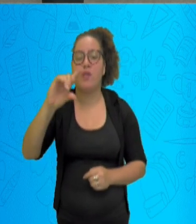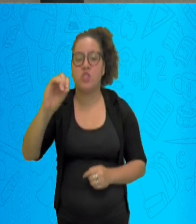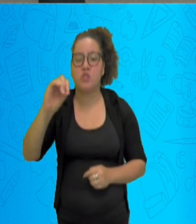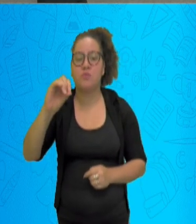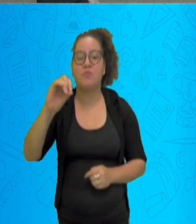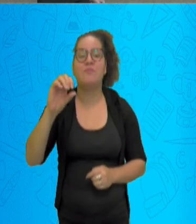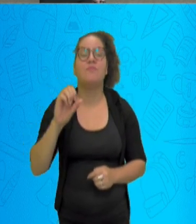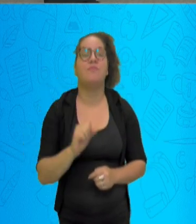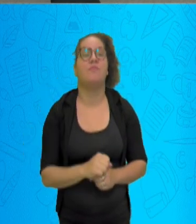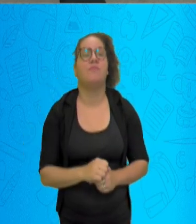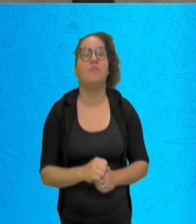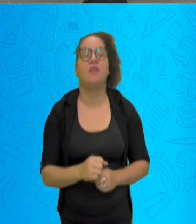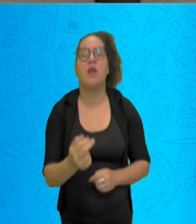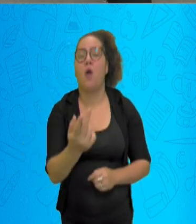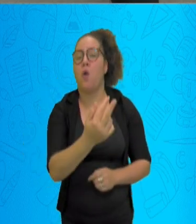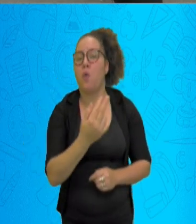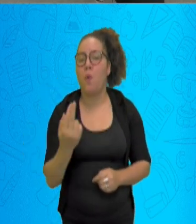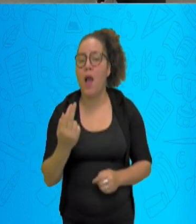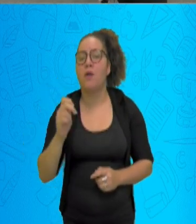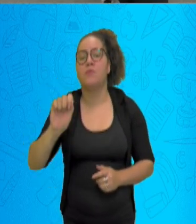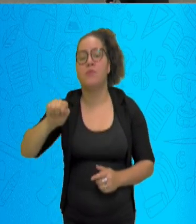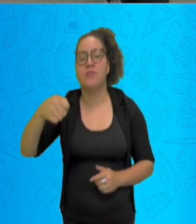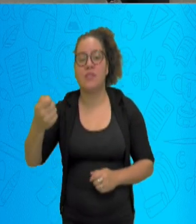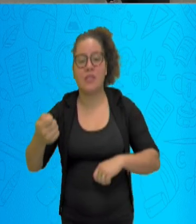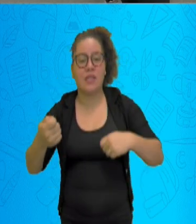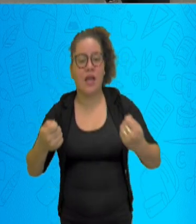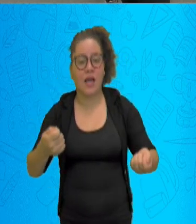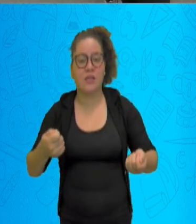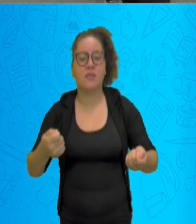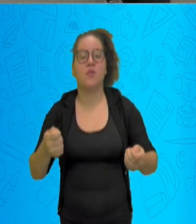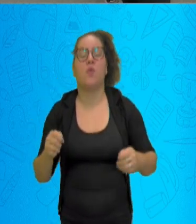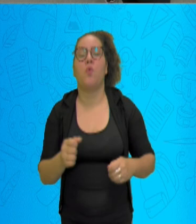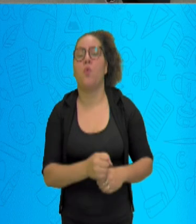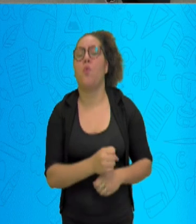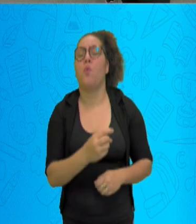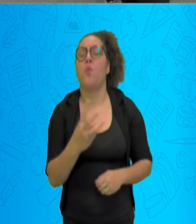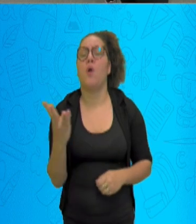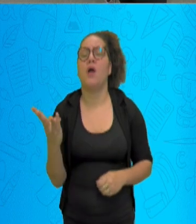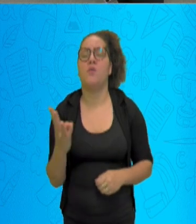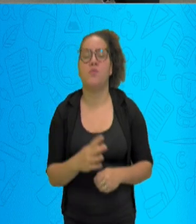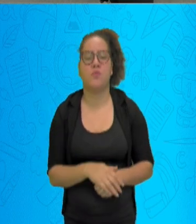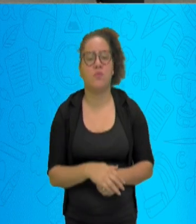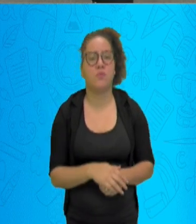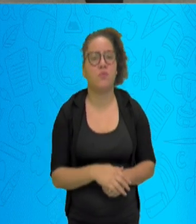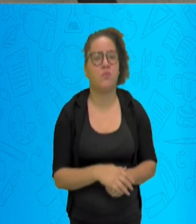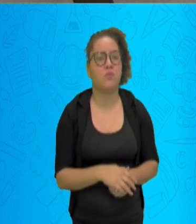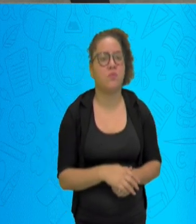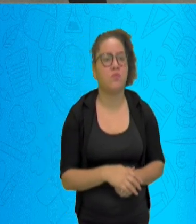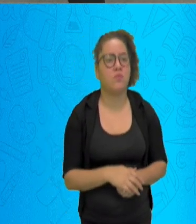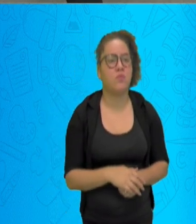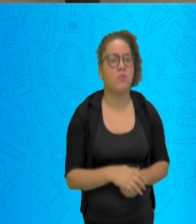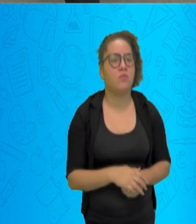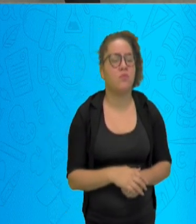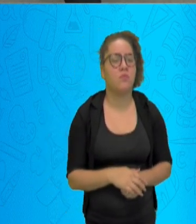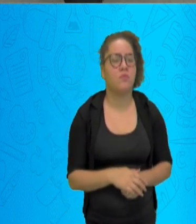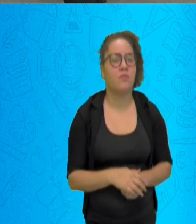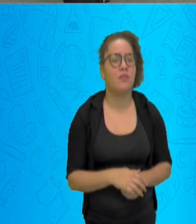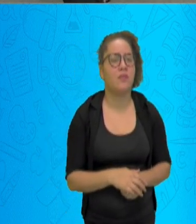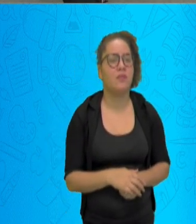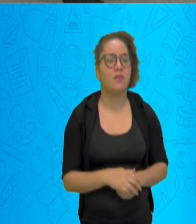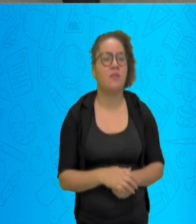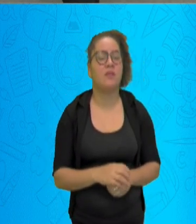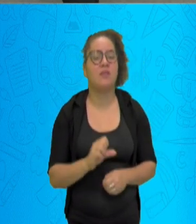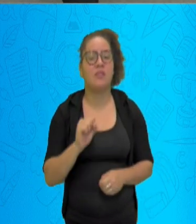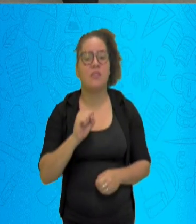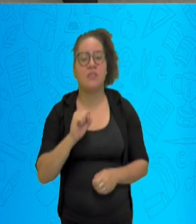eu, são iguais os sinais, então vai ficar quanto? Olha, eu vou deixar um espaço ali para mostrar para vocês. Se eu pegar 30